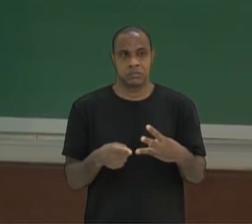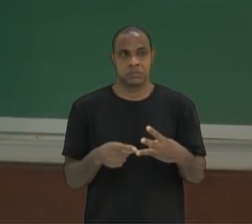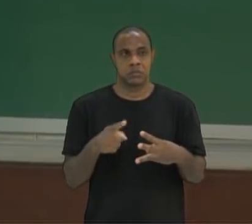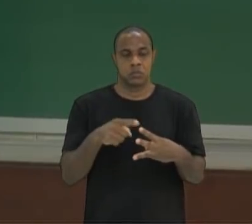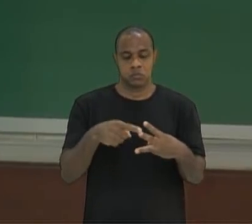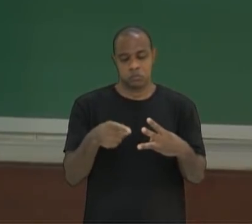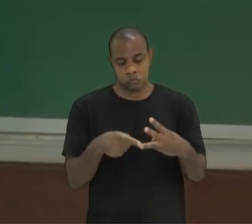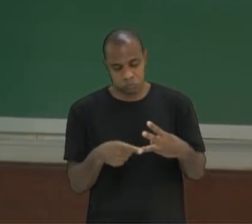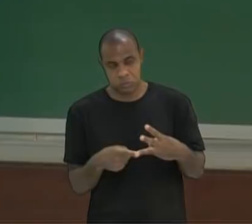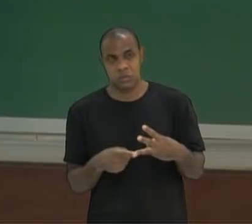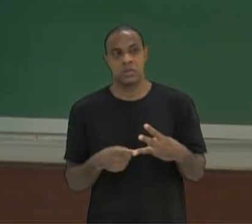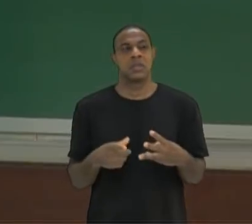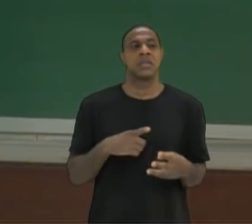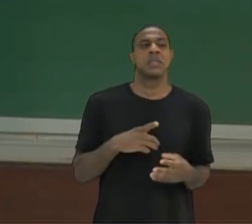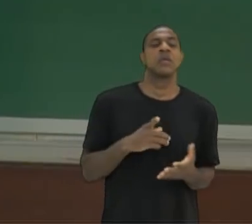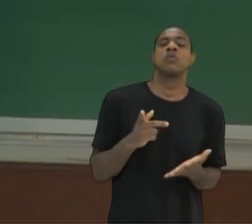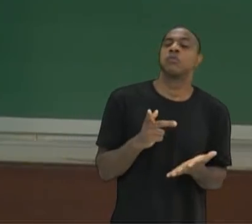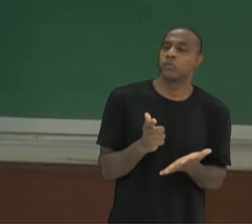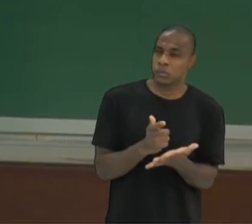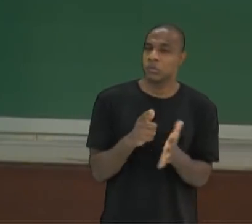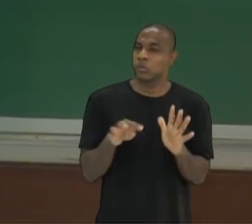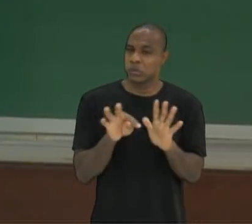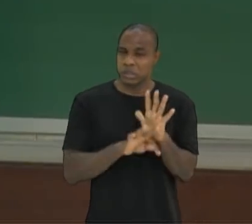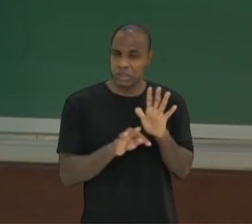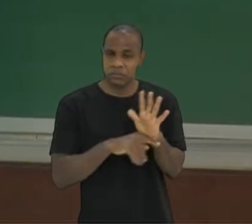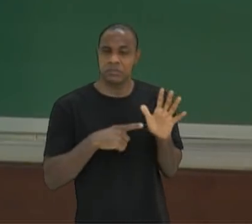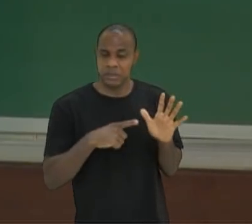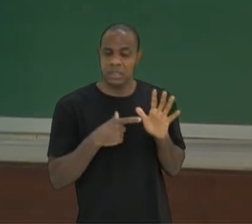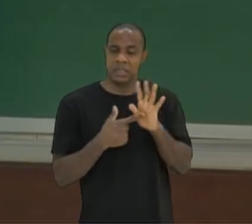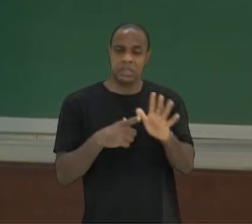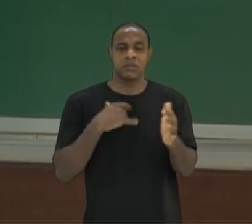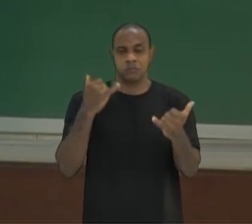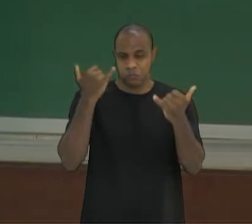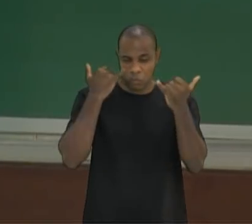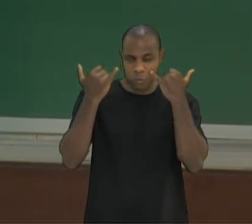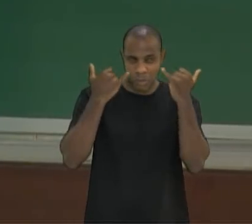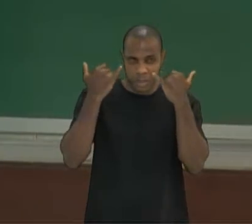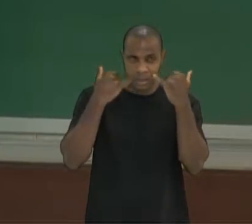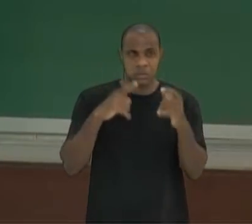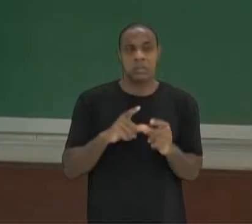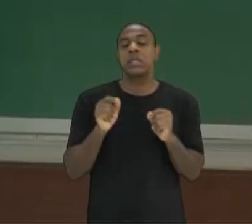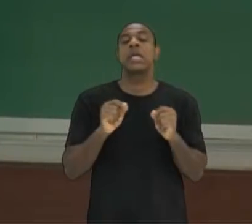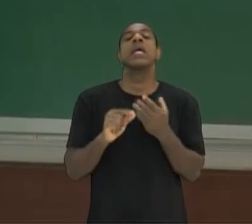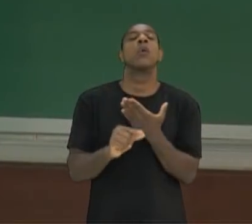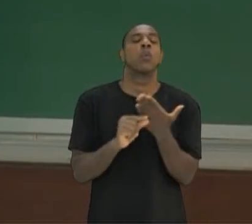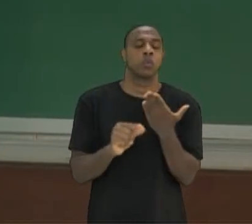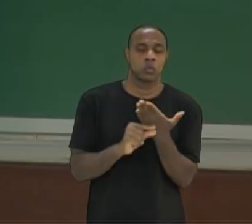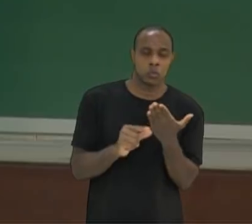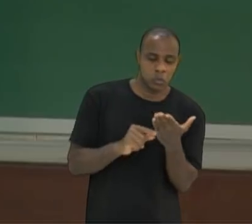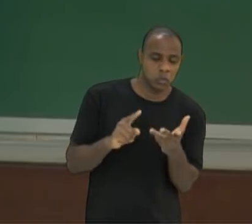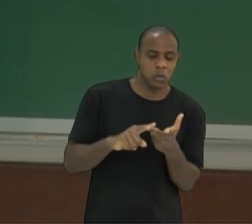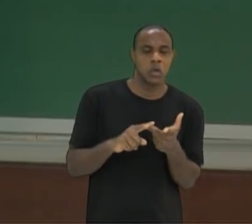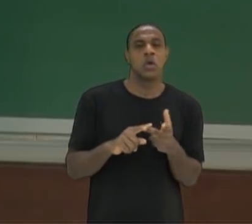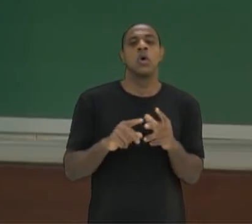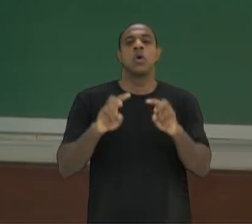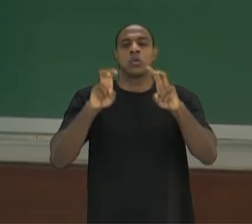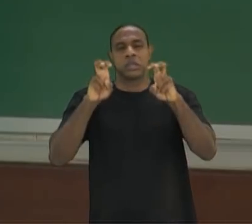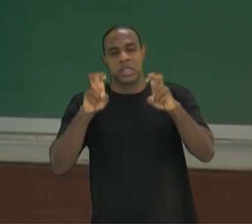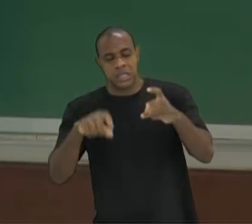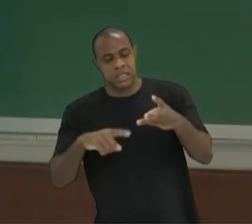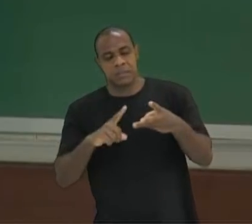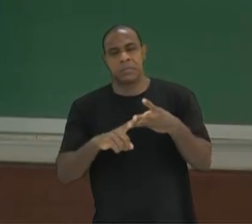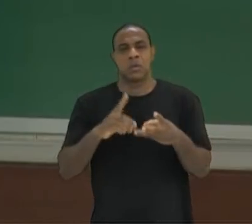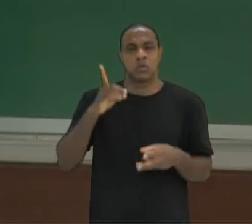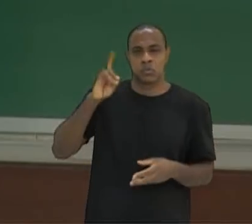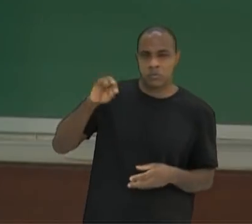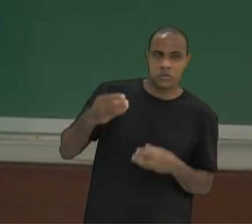publicados aí nos livros didáticos geralmente trazem, sim, as informações, né, de quem é o autor, né, o título, o autor e